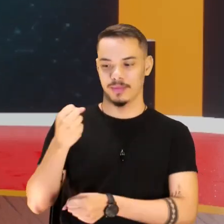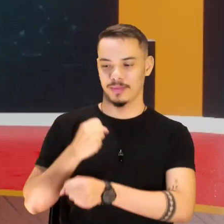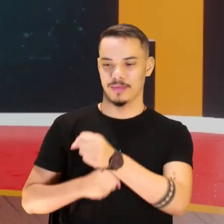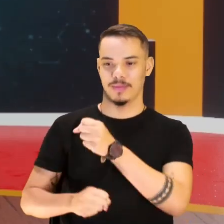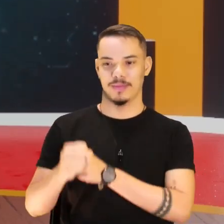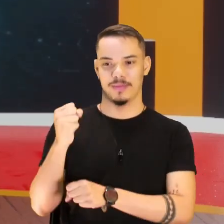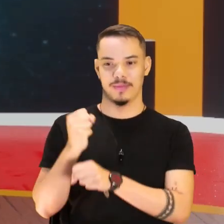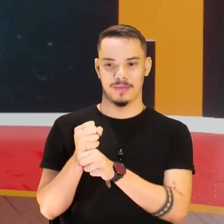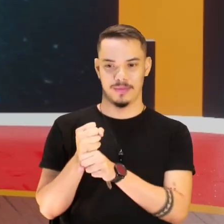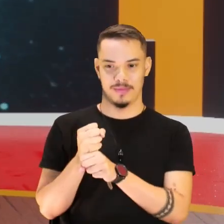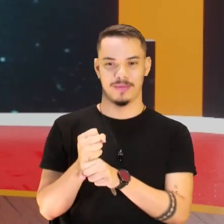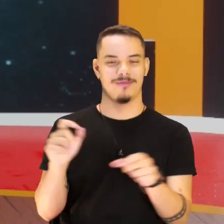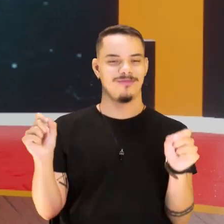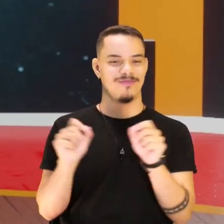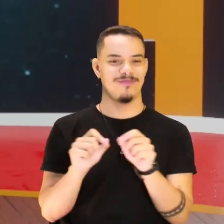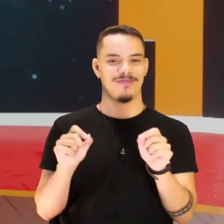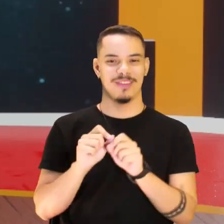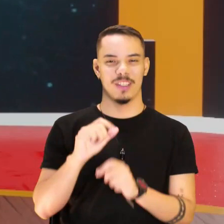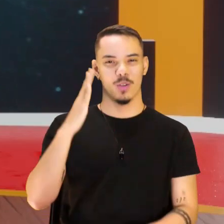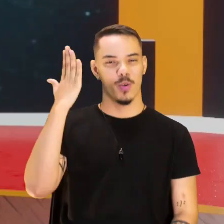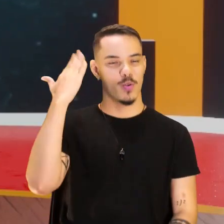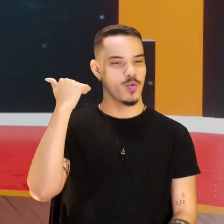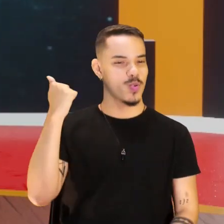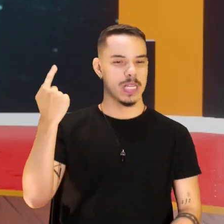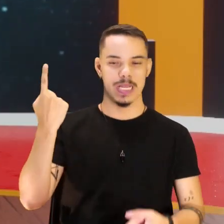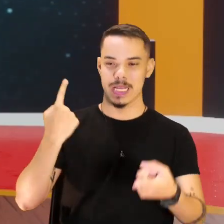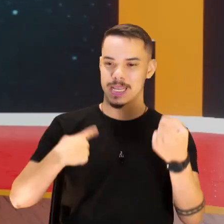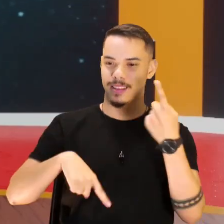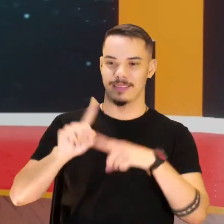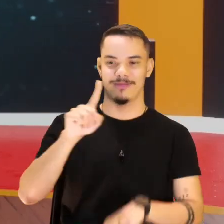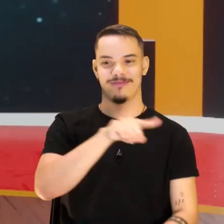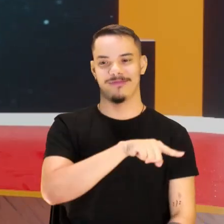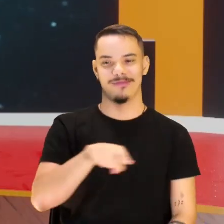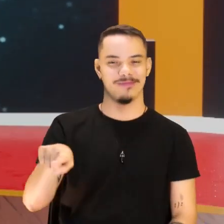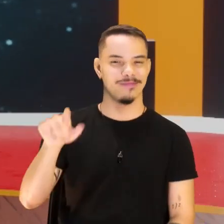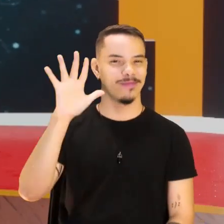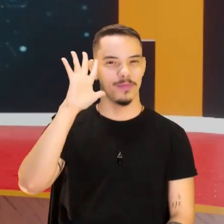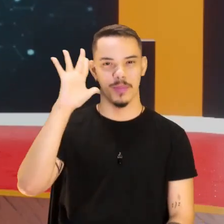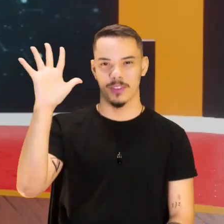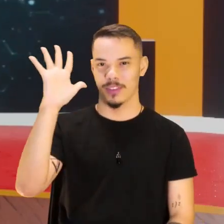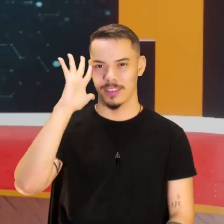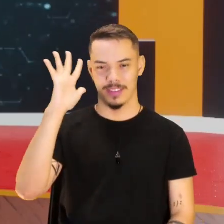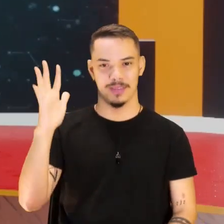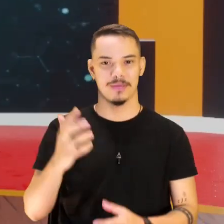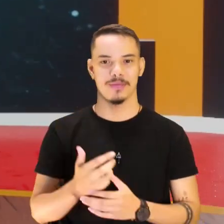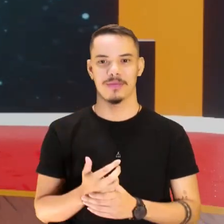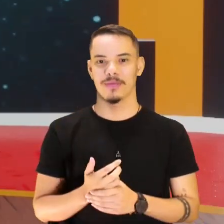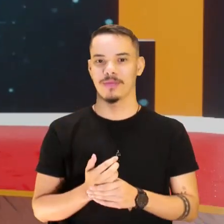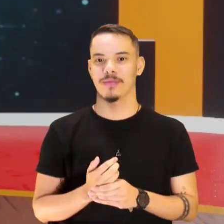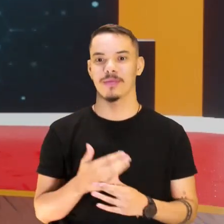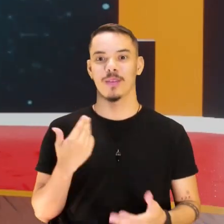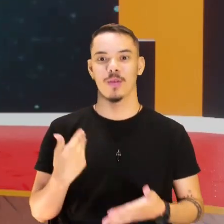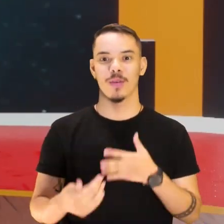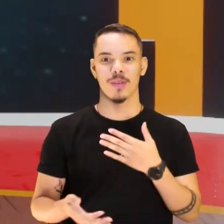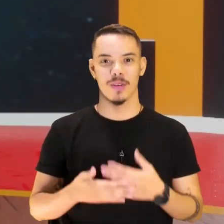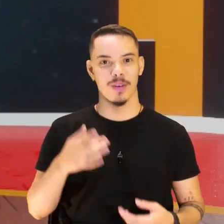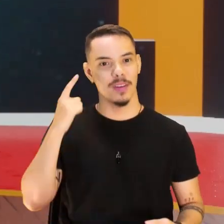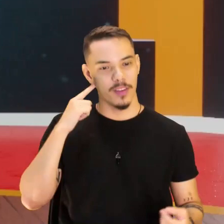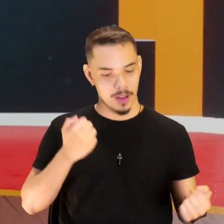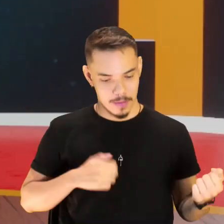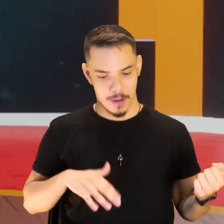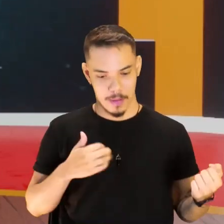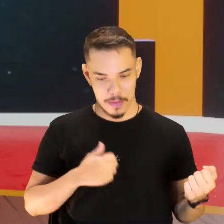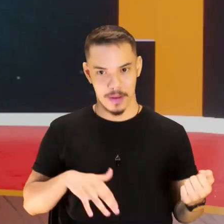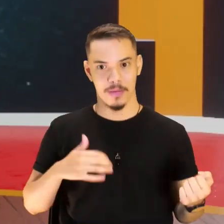passado, fez um sucesso que vocês não imaginam. Não podia escutar o violão bater naquele tom